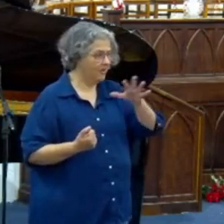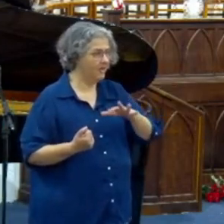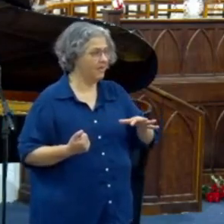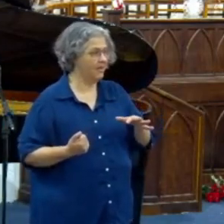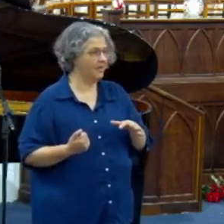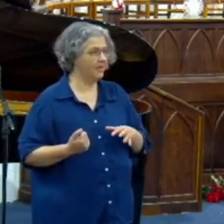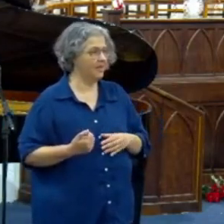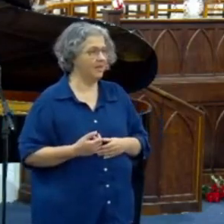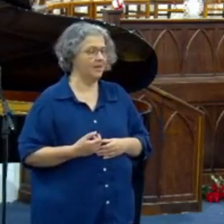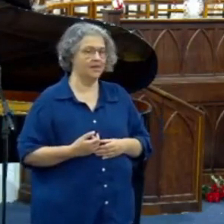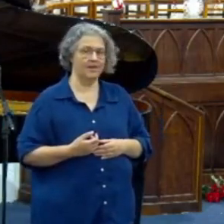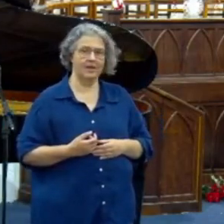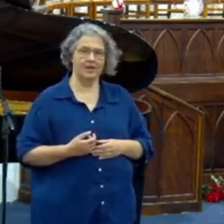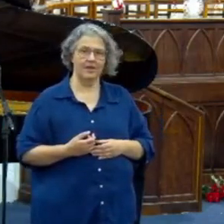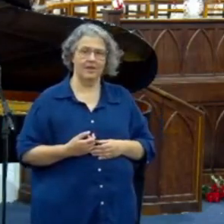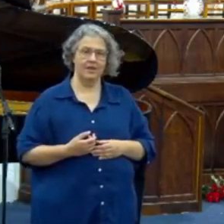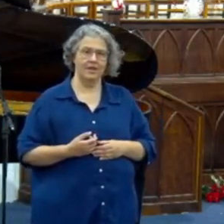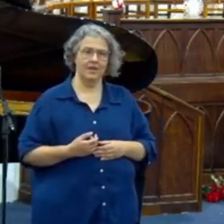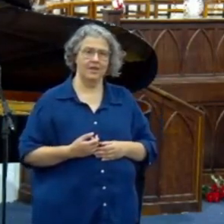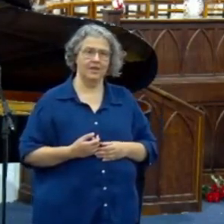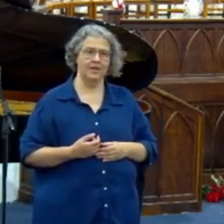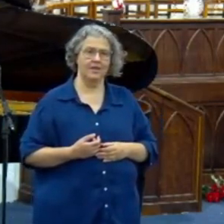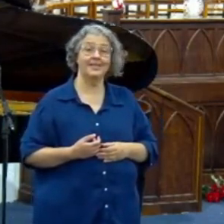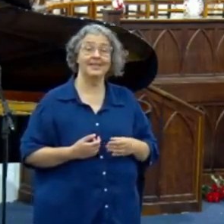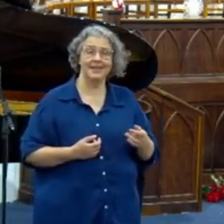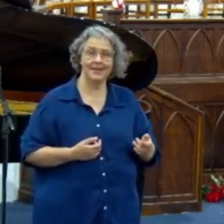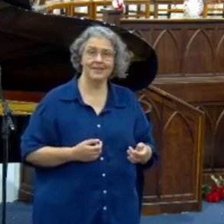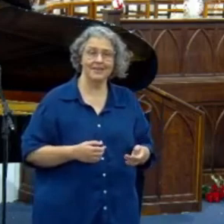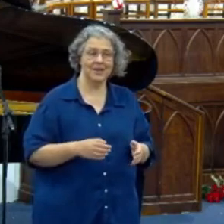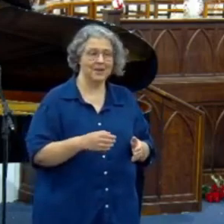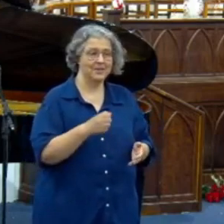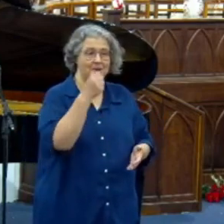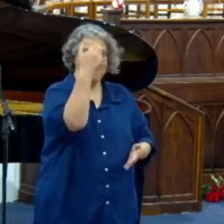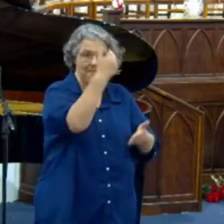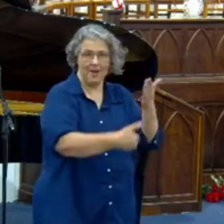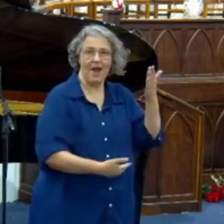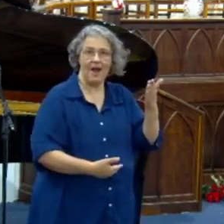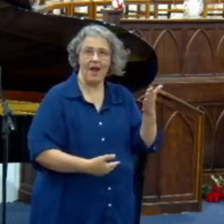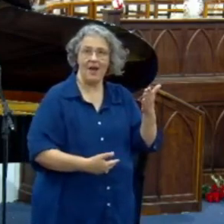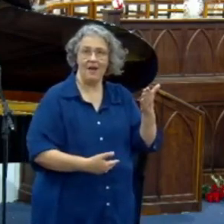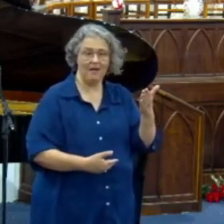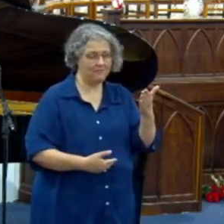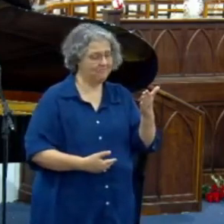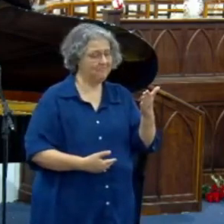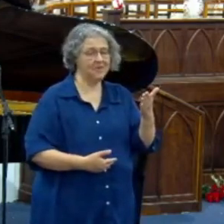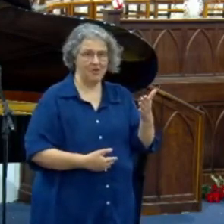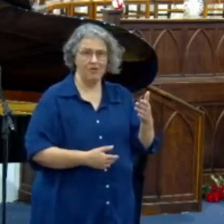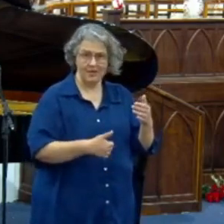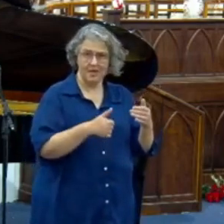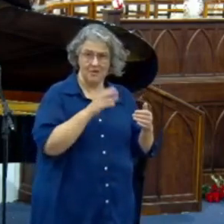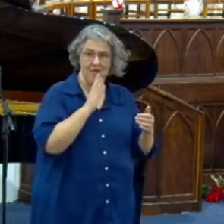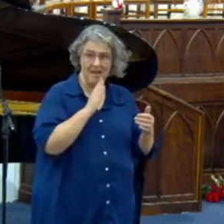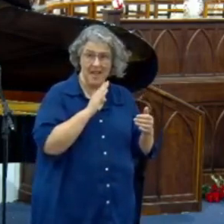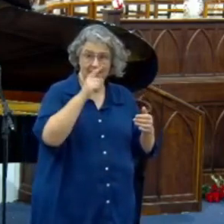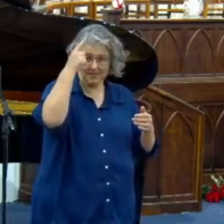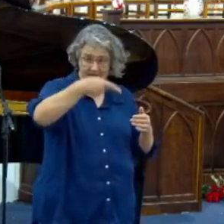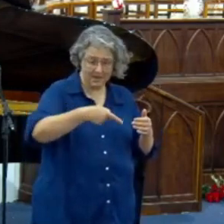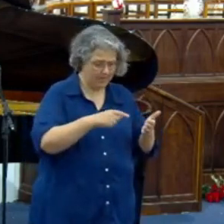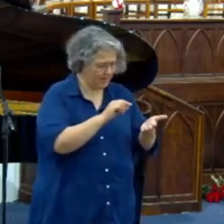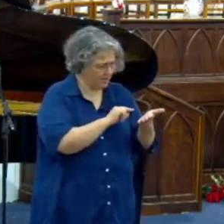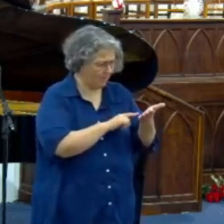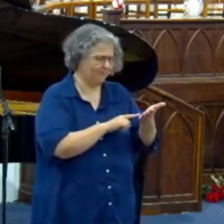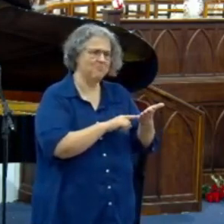Enem. Se cai uma pergunta assim no Enem, o aluno tica, acerta. Ele conhece os